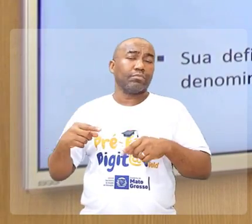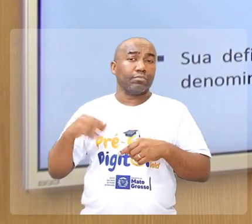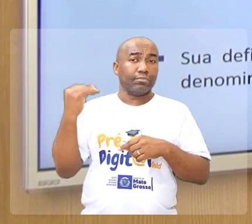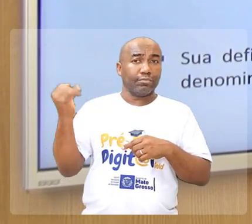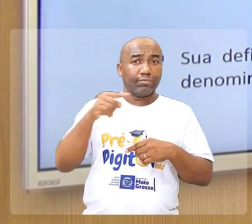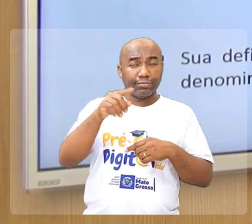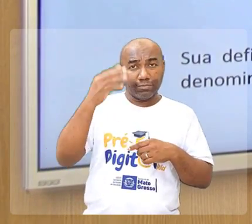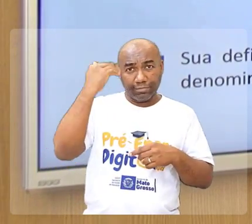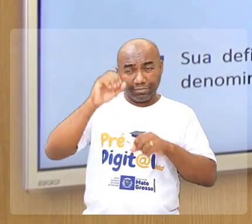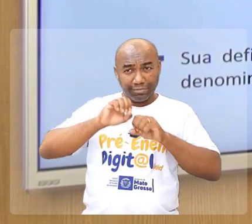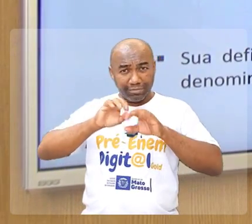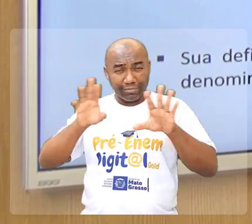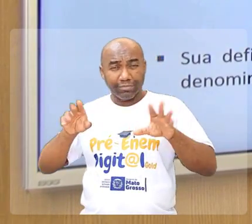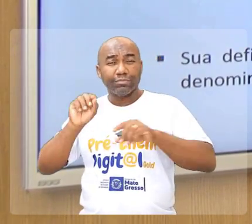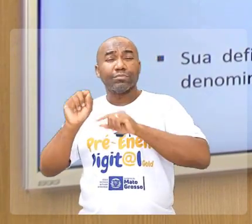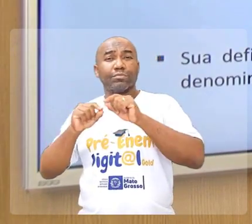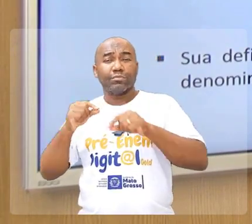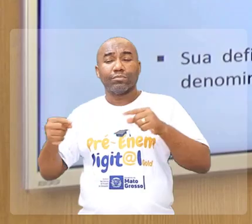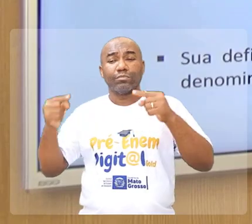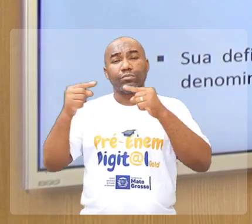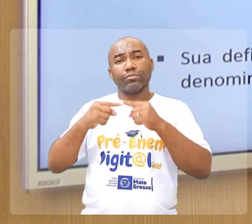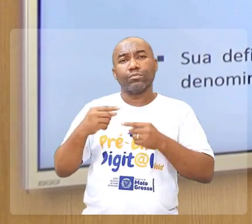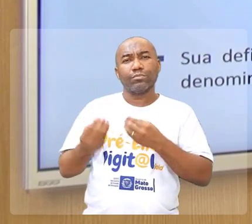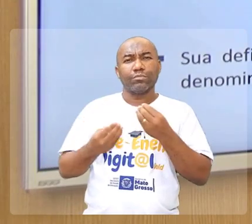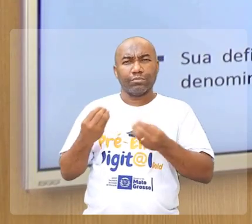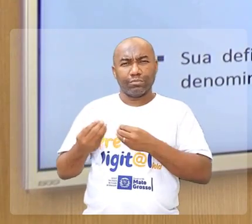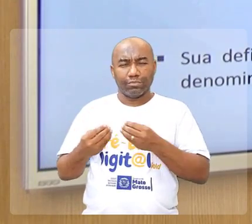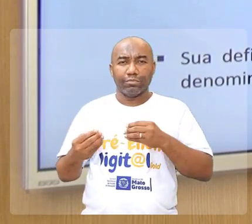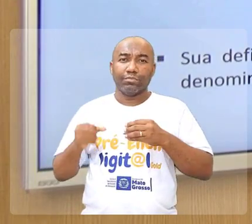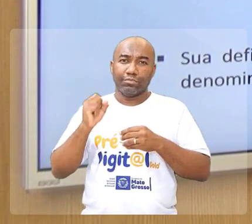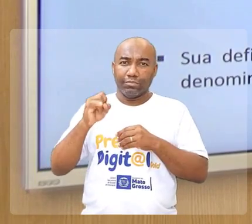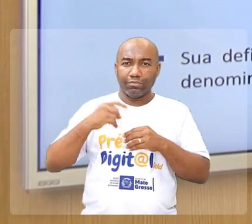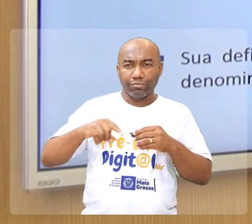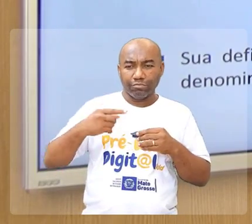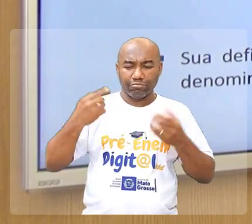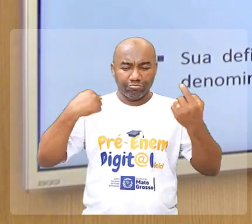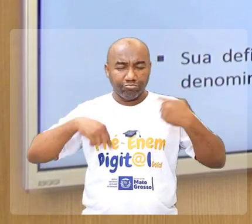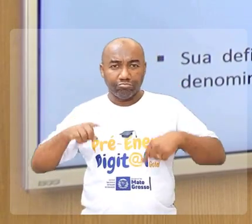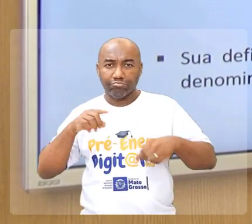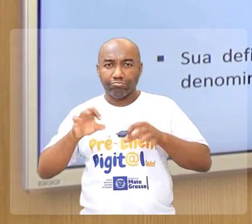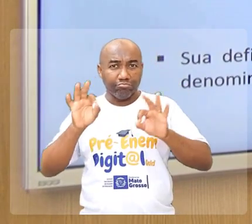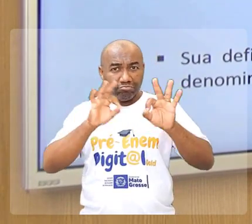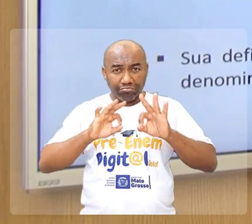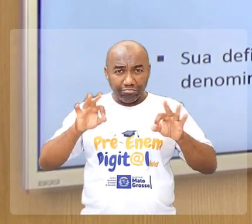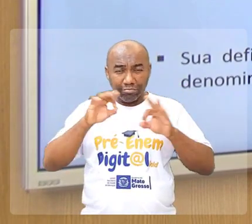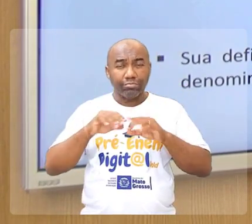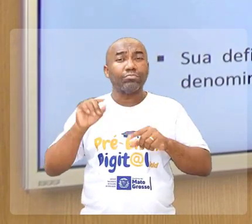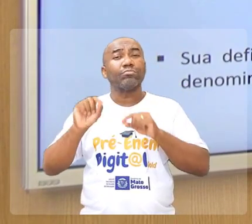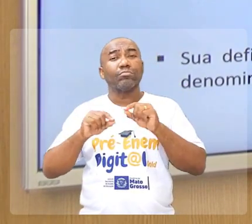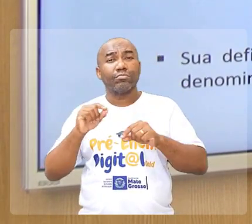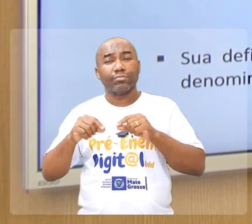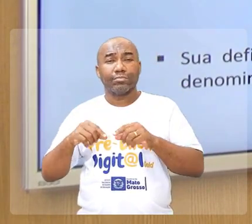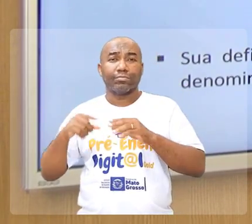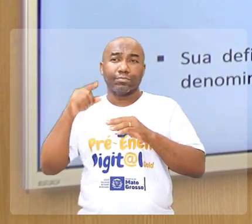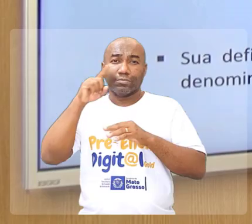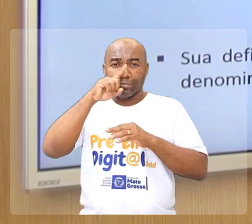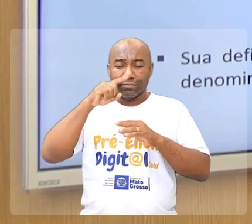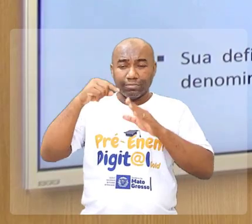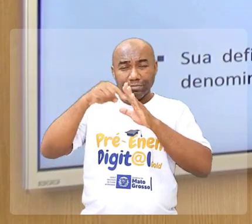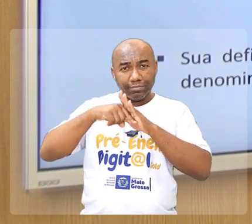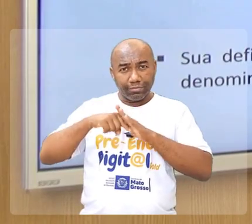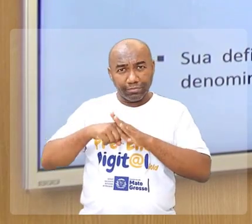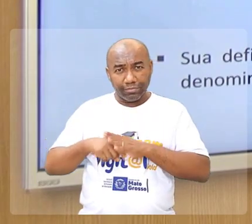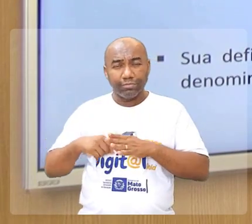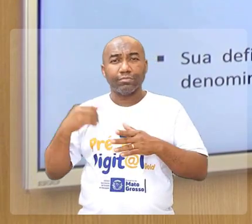o ADH. Quando você não tem ele produzido corretamente, você tem a doença diabetes insípidos. Por que eu